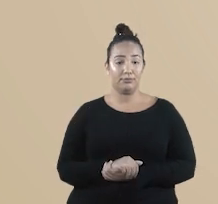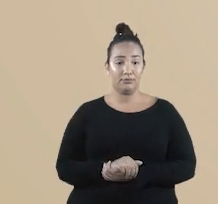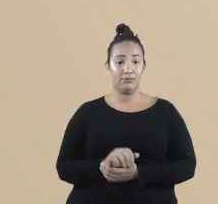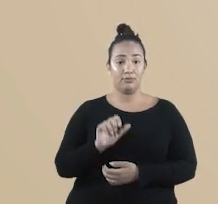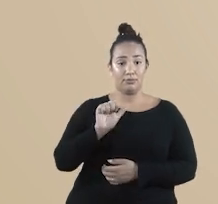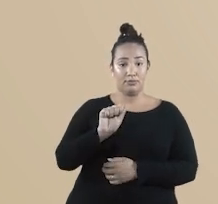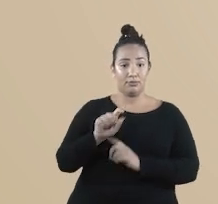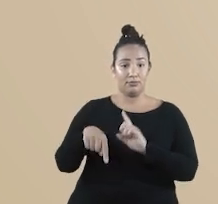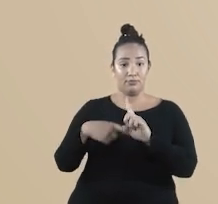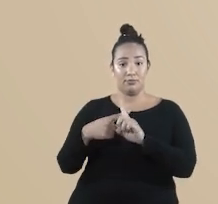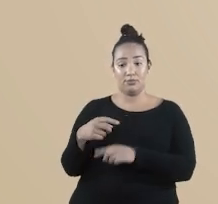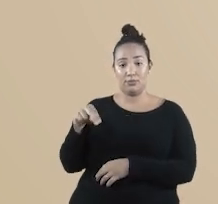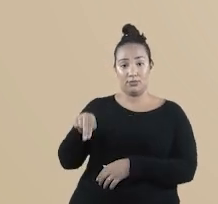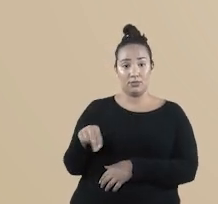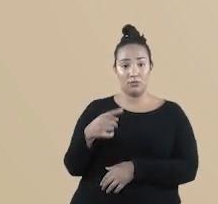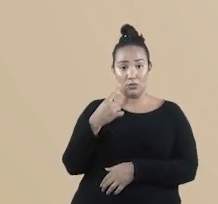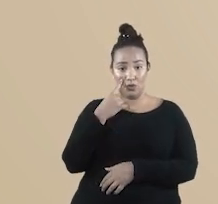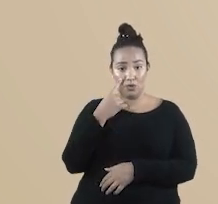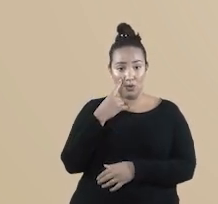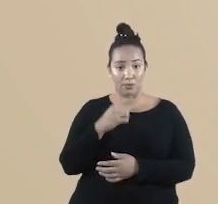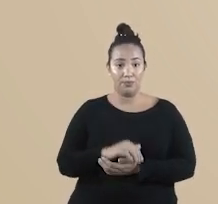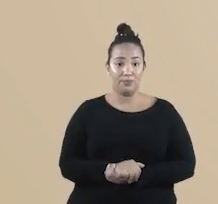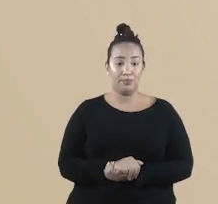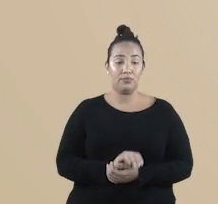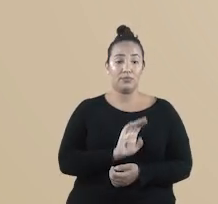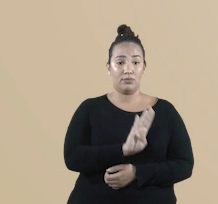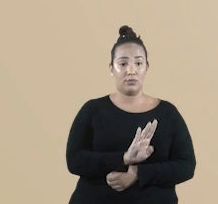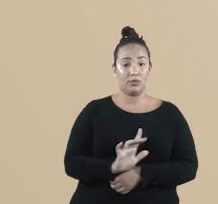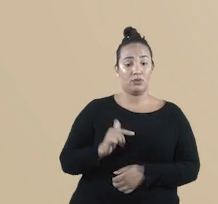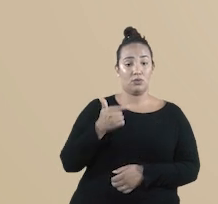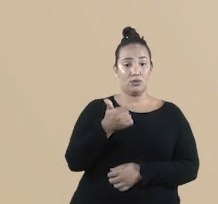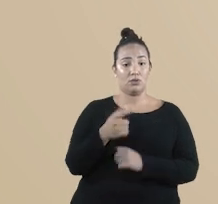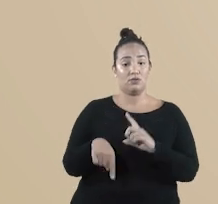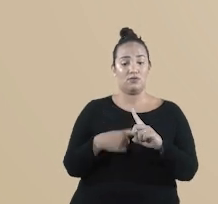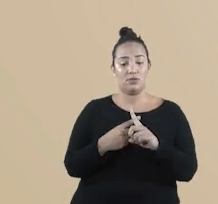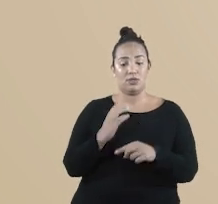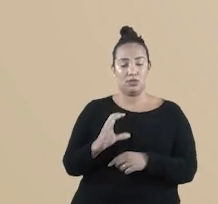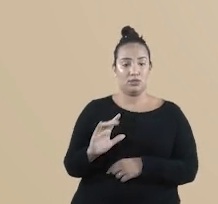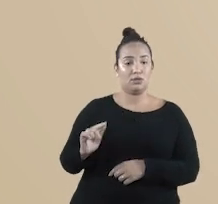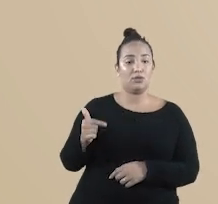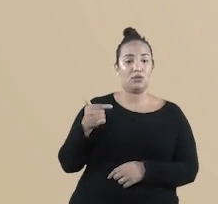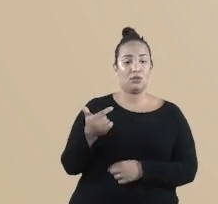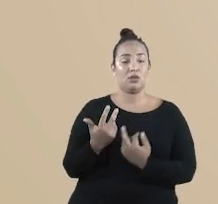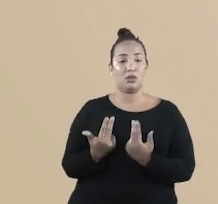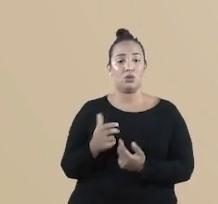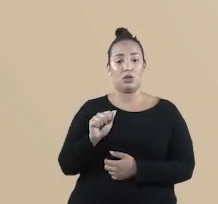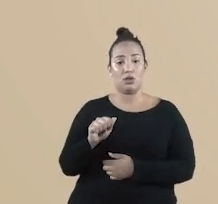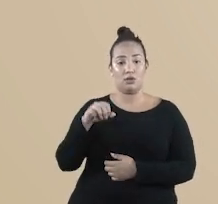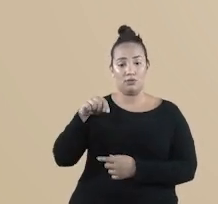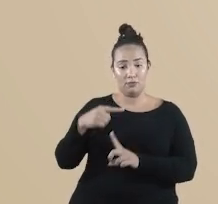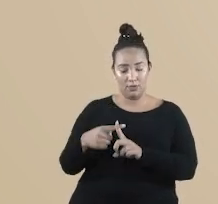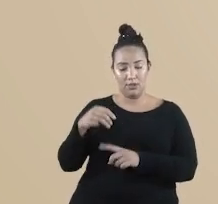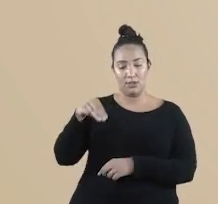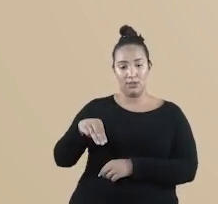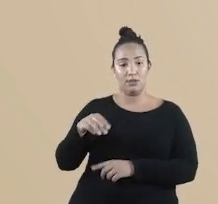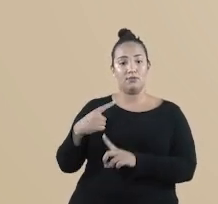a vezes n, obteremos b² vezes c² é igual a